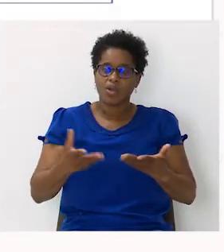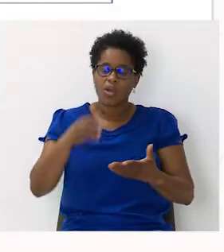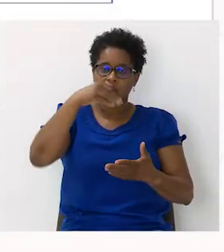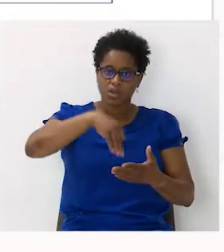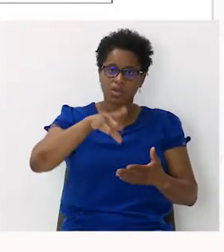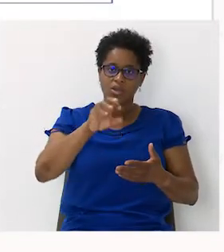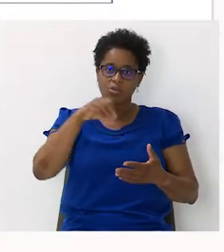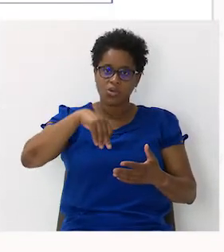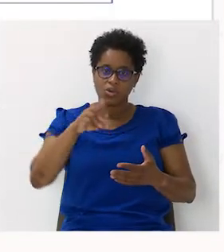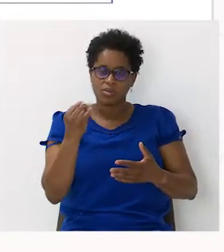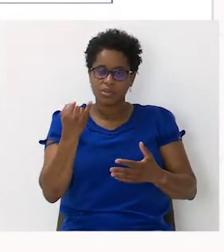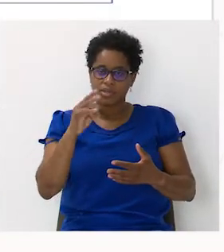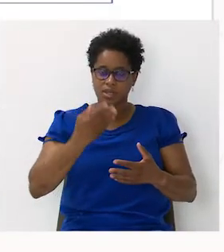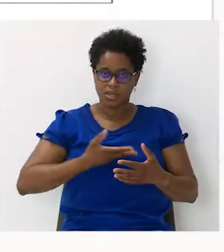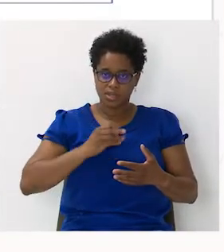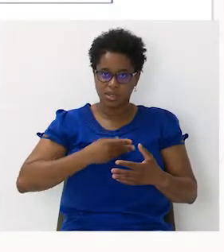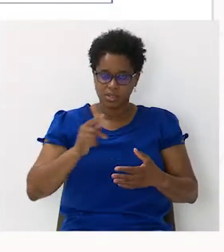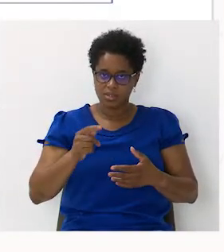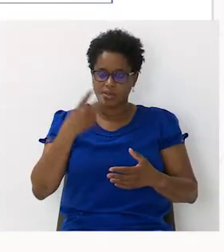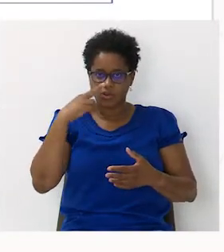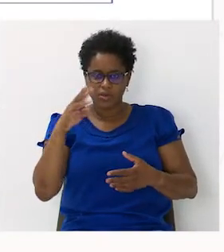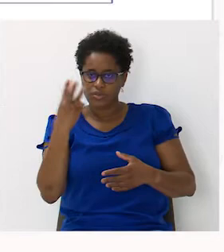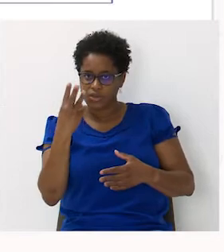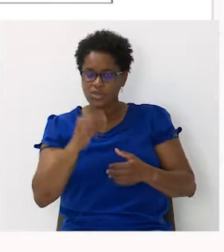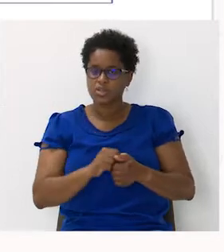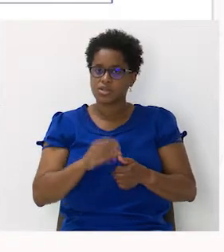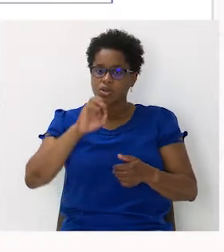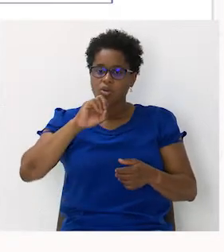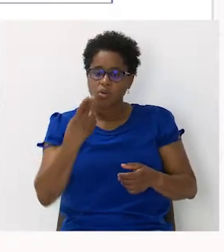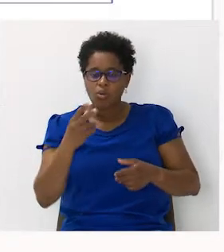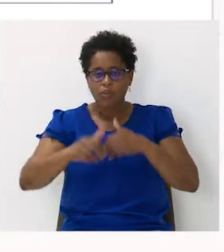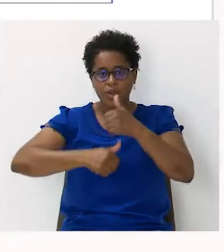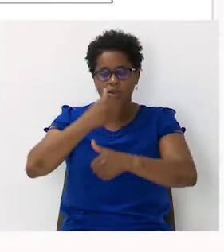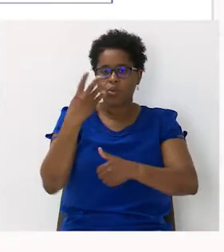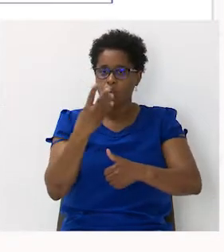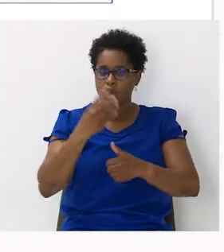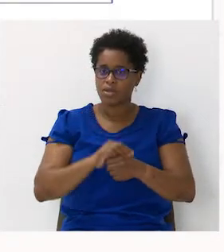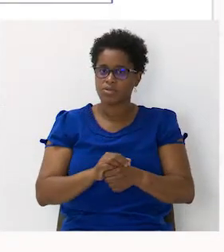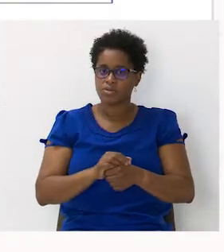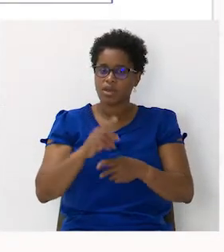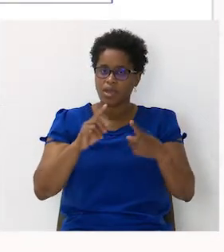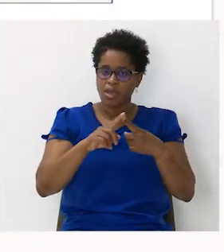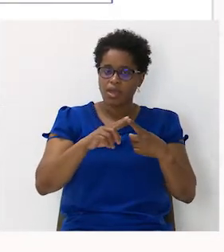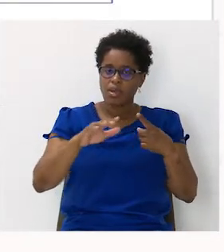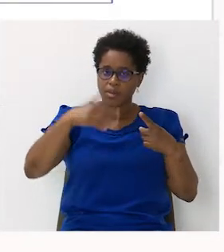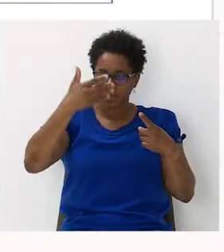Propriedades. Vamos ver 3 propriedades, ou melhor, 4 propriedades. Primeira propriedade.